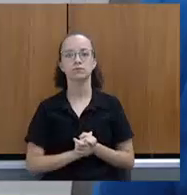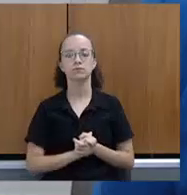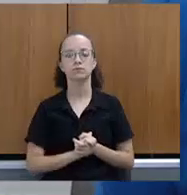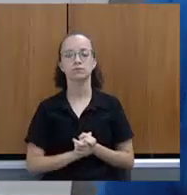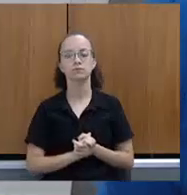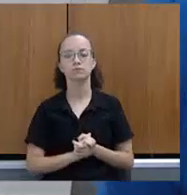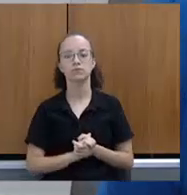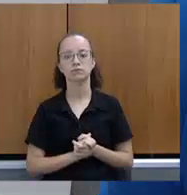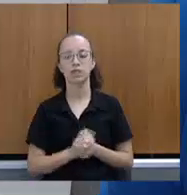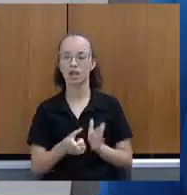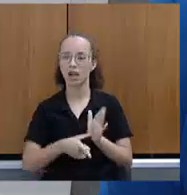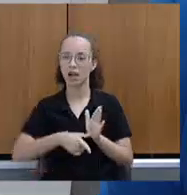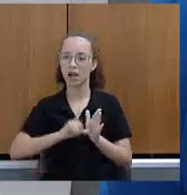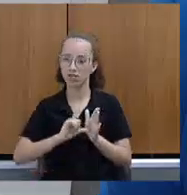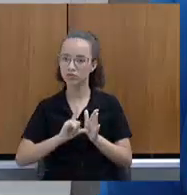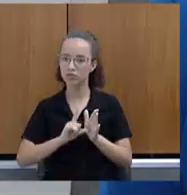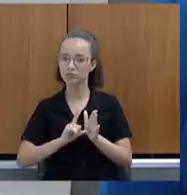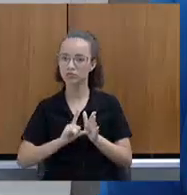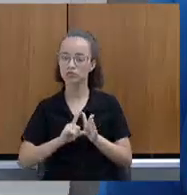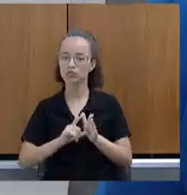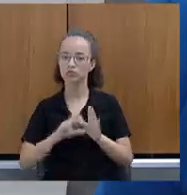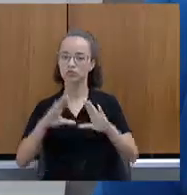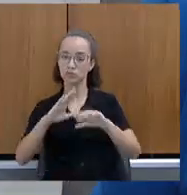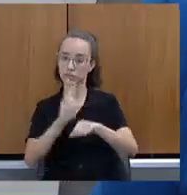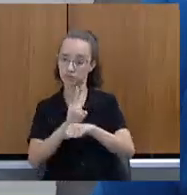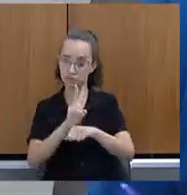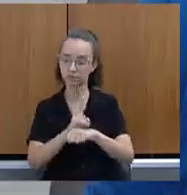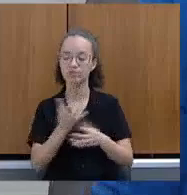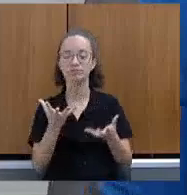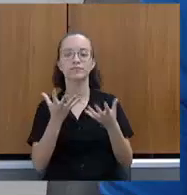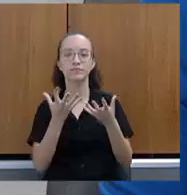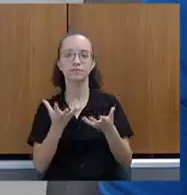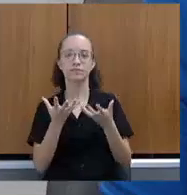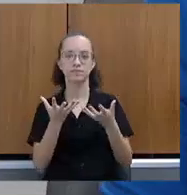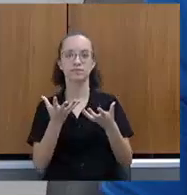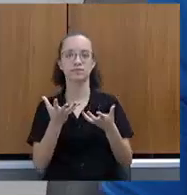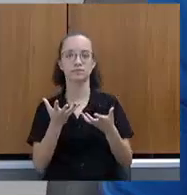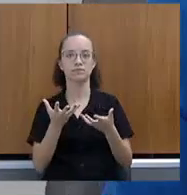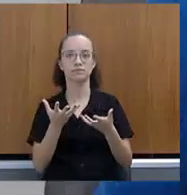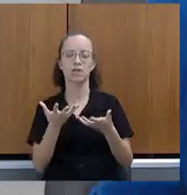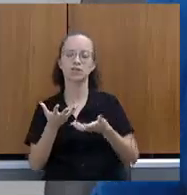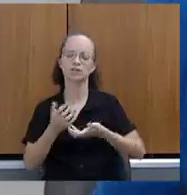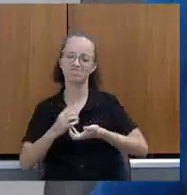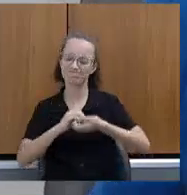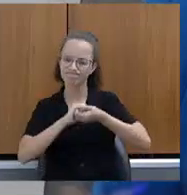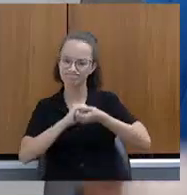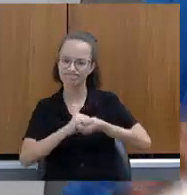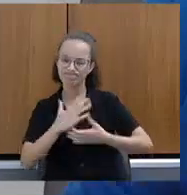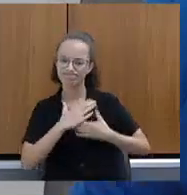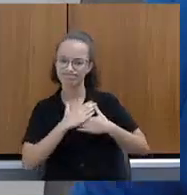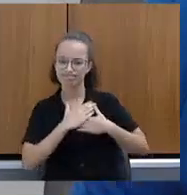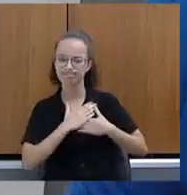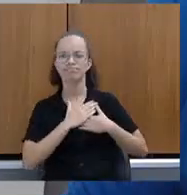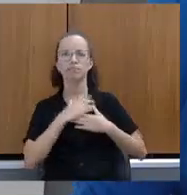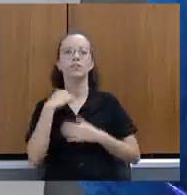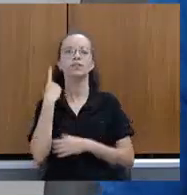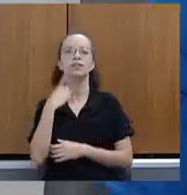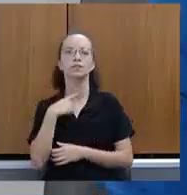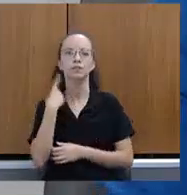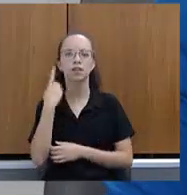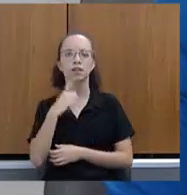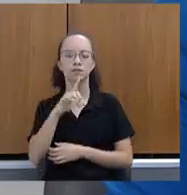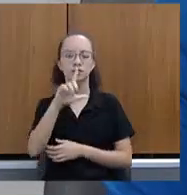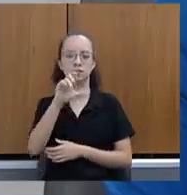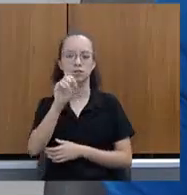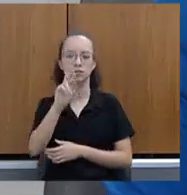tratar do assunto aqui da Assembleia fiscaliza eu quero manifestar a minha solidariedade a deputada estadual Eleita